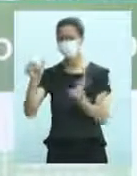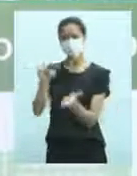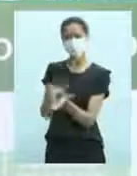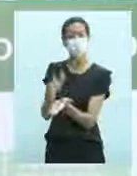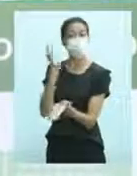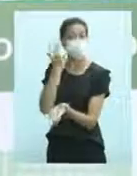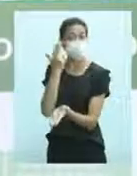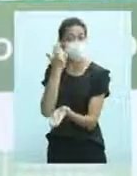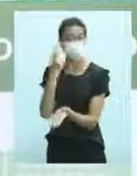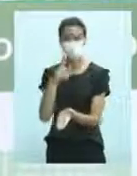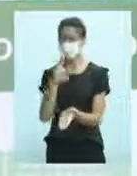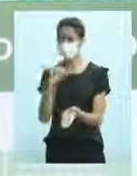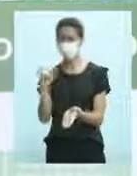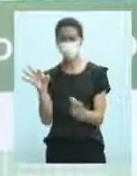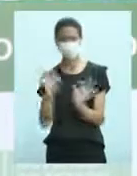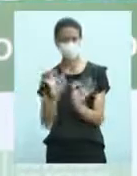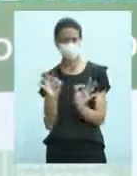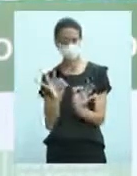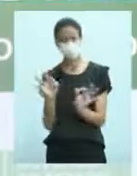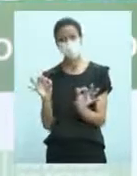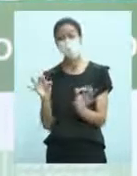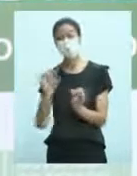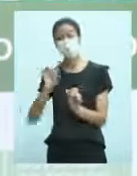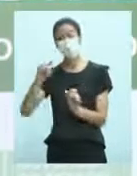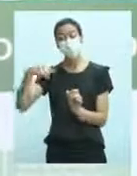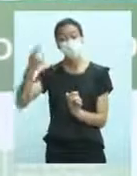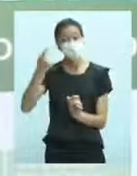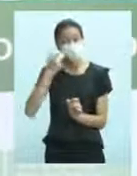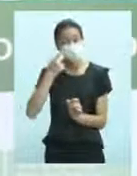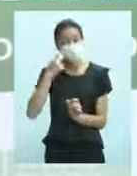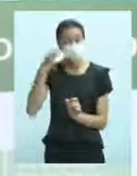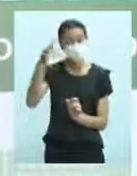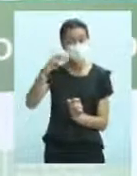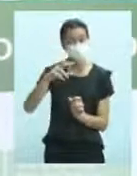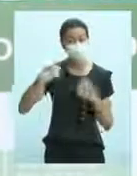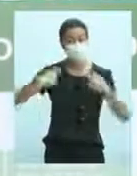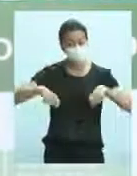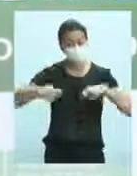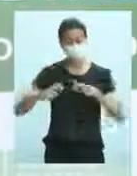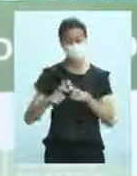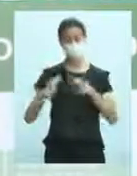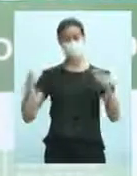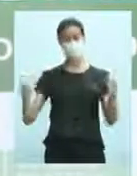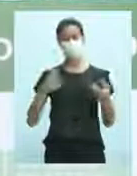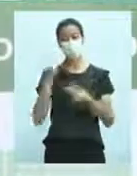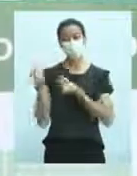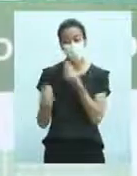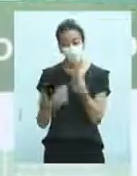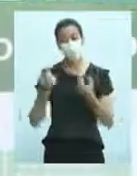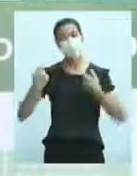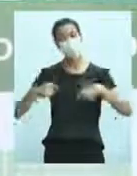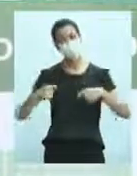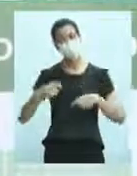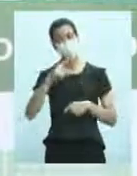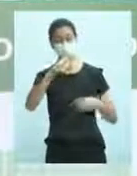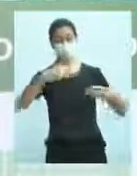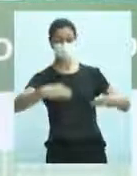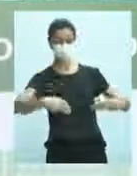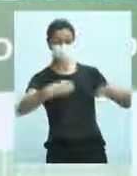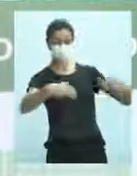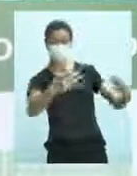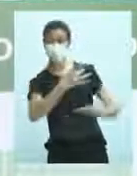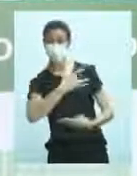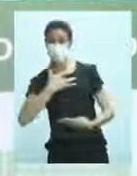rita foi necessário ampliar anos esperando nessa semana a definição do mickey da